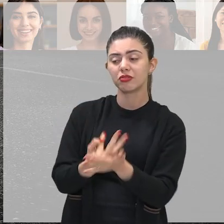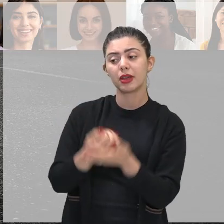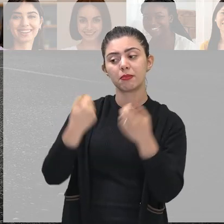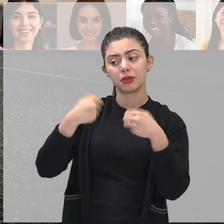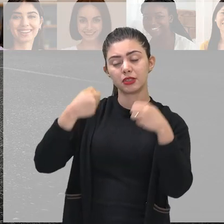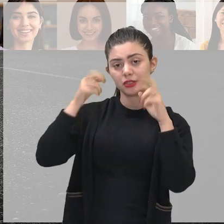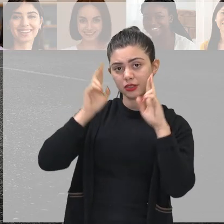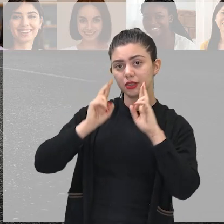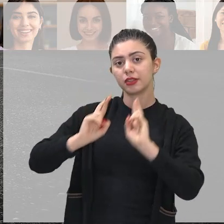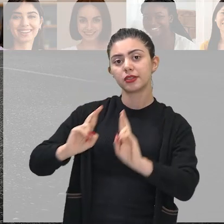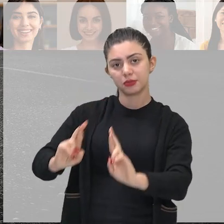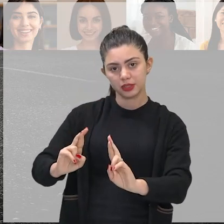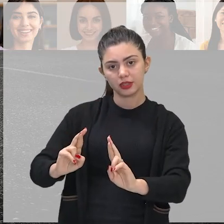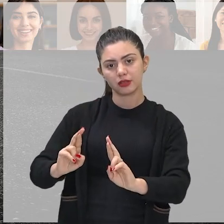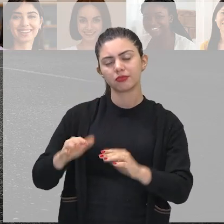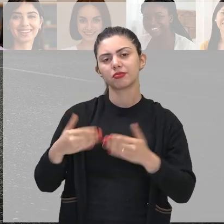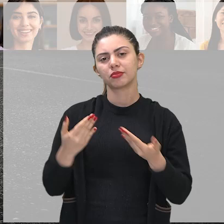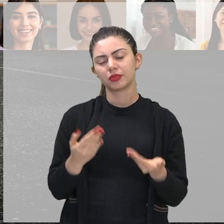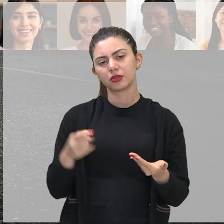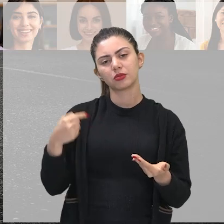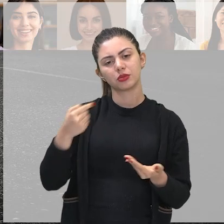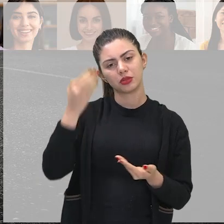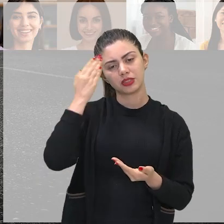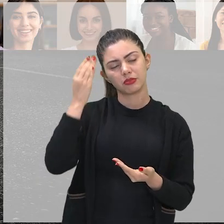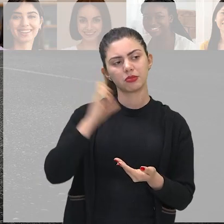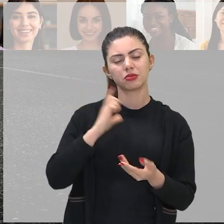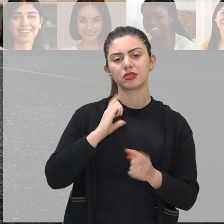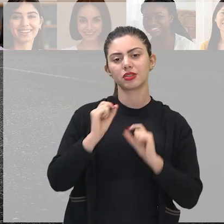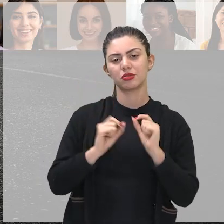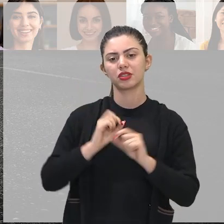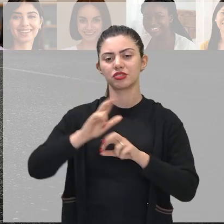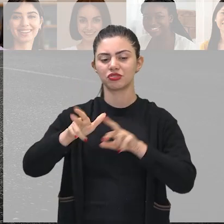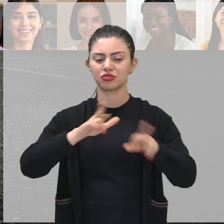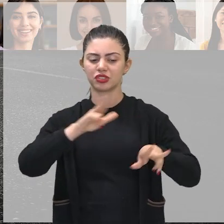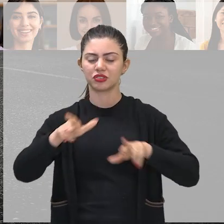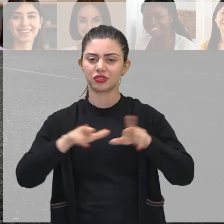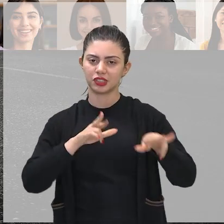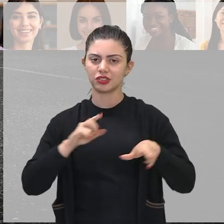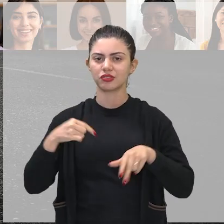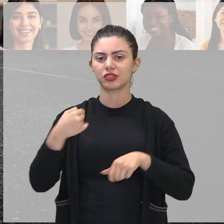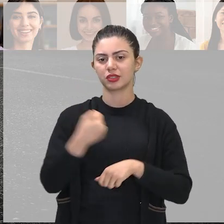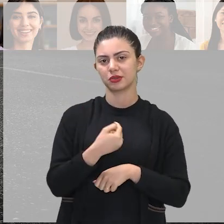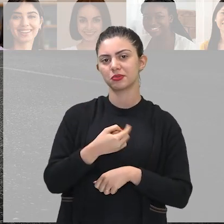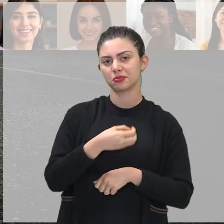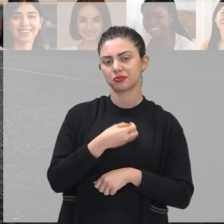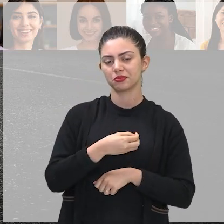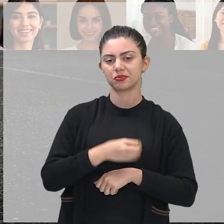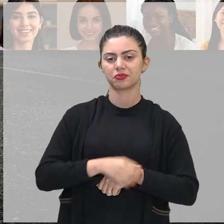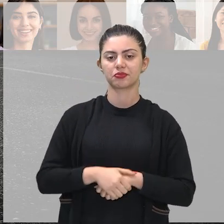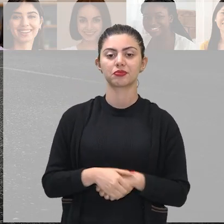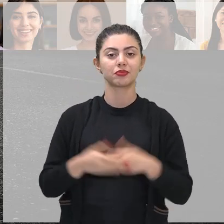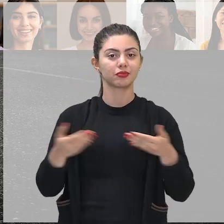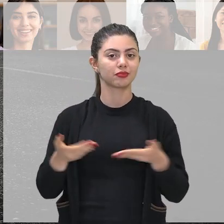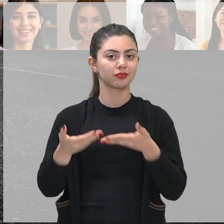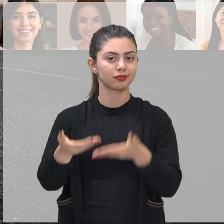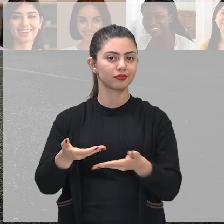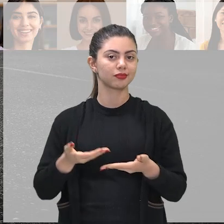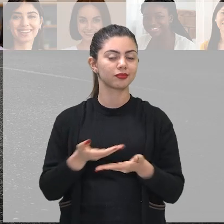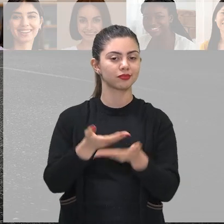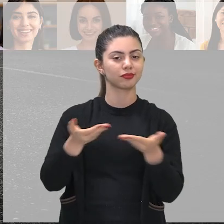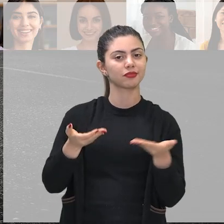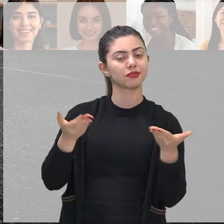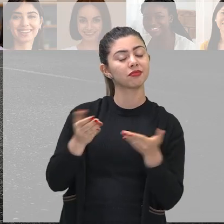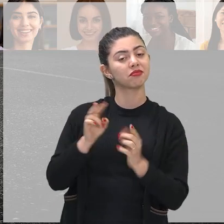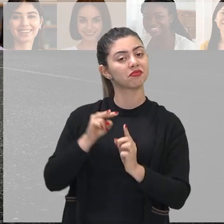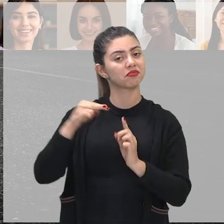que nós constantemente temos contato no chão das nossas vidas. Então, quero te convidar para este